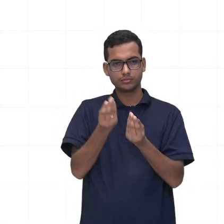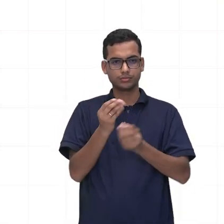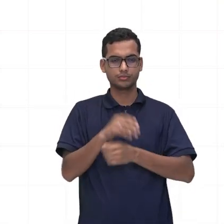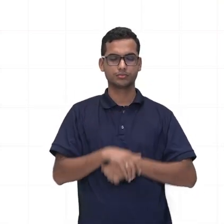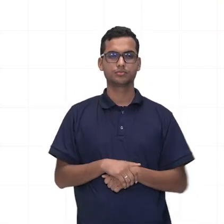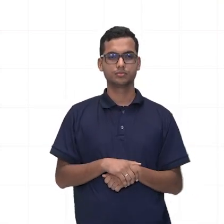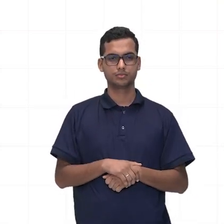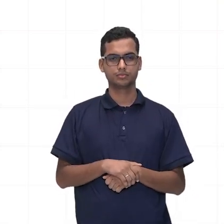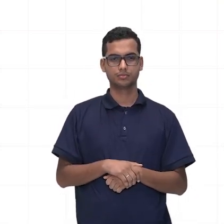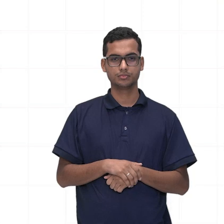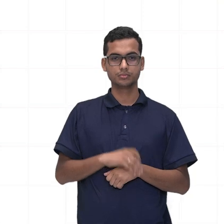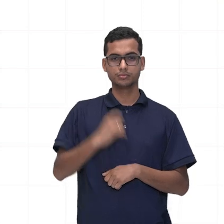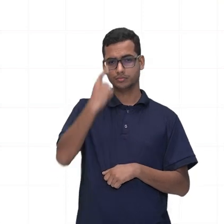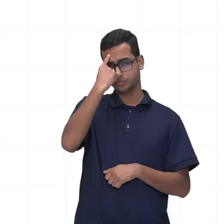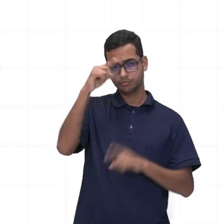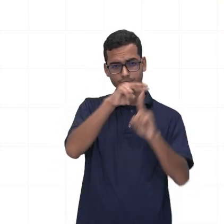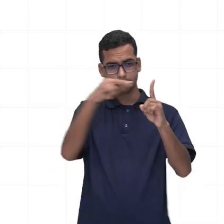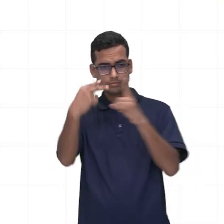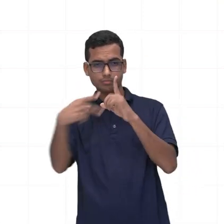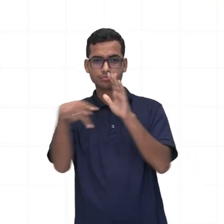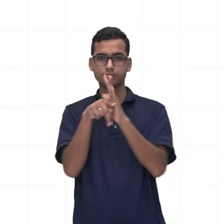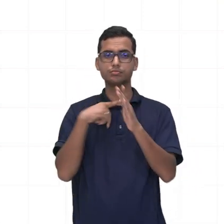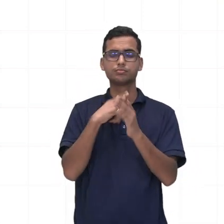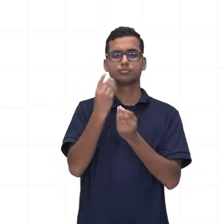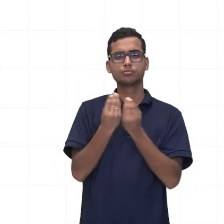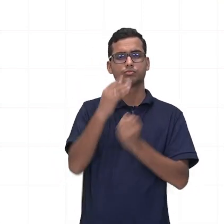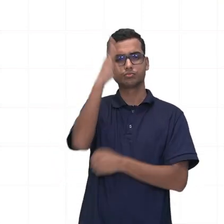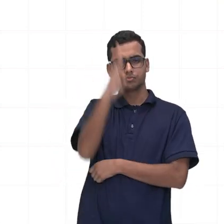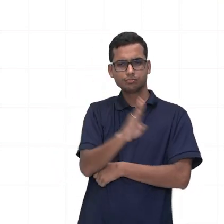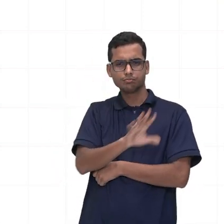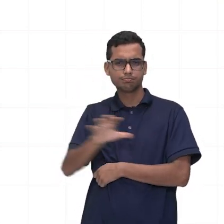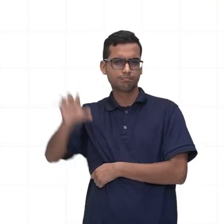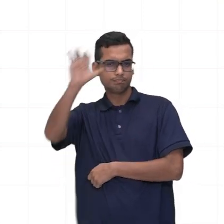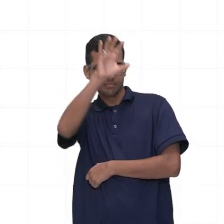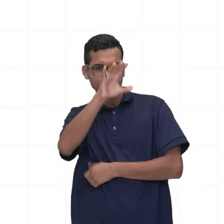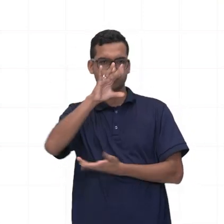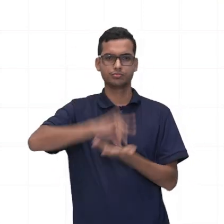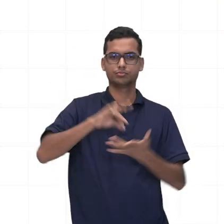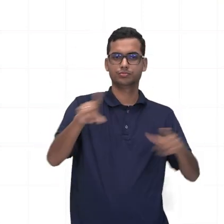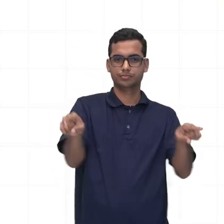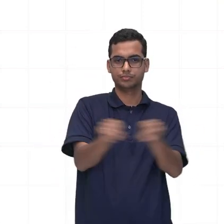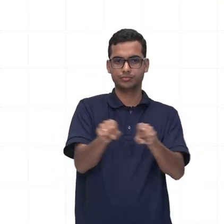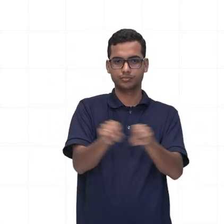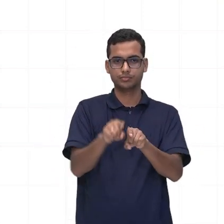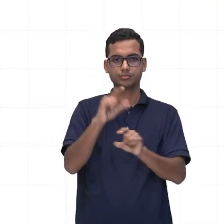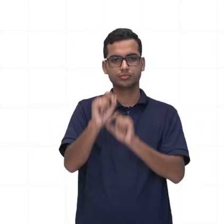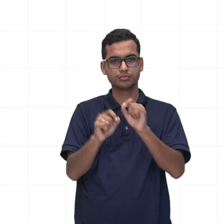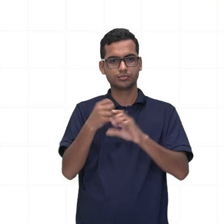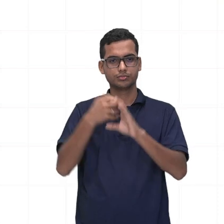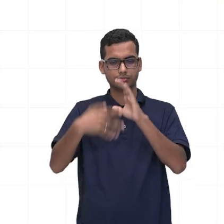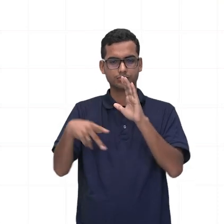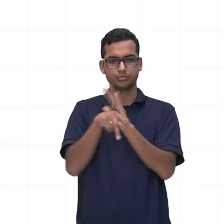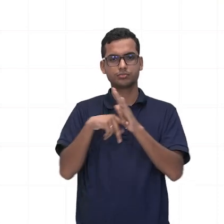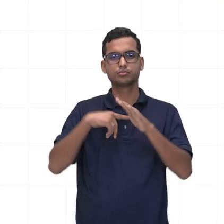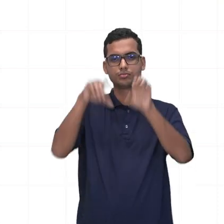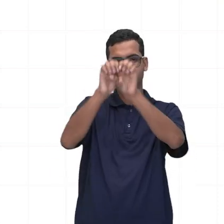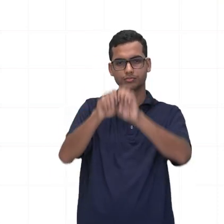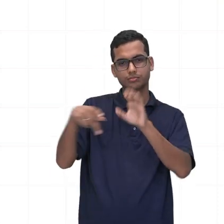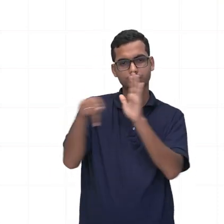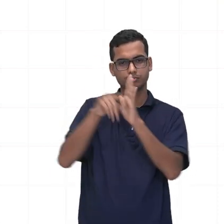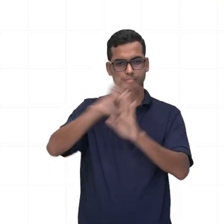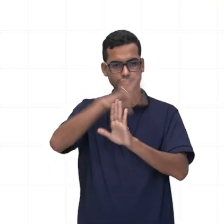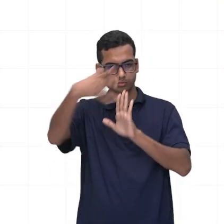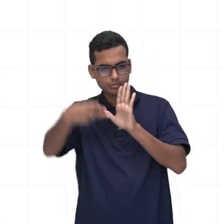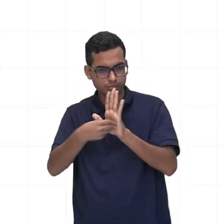da aula de número 6, ideias e concepções sobre a formação territorial do Brasil. E o detalhamento